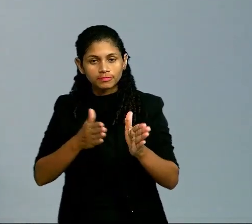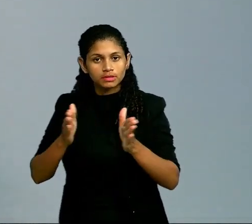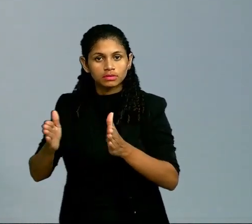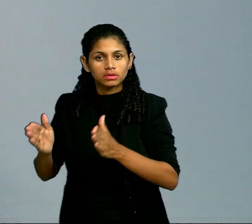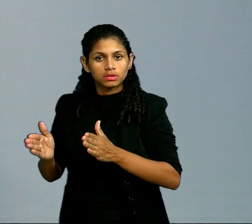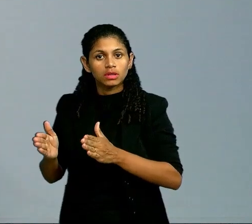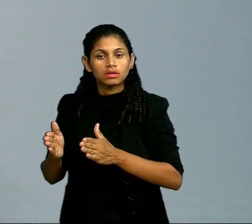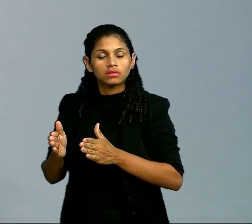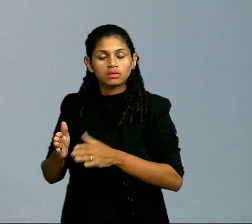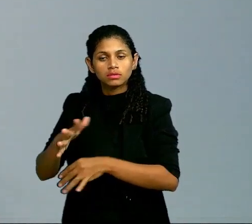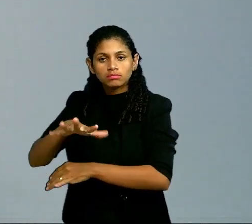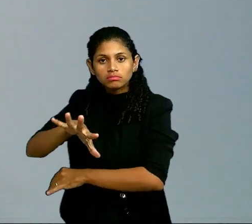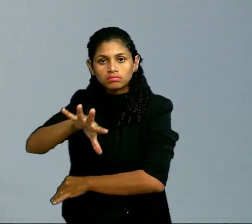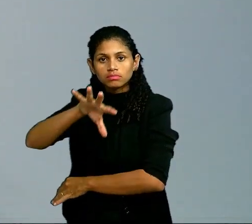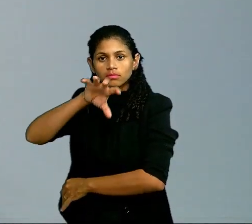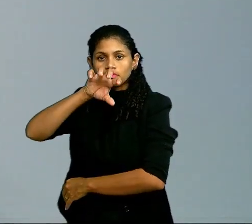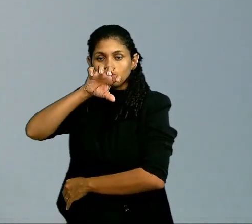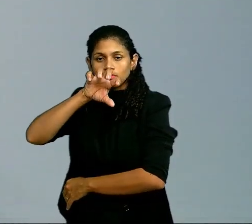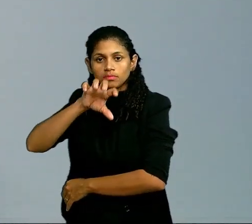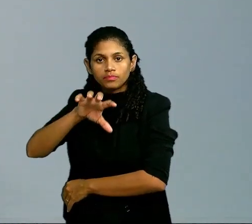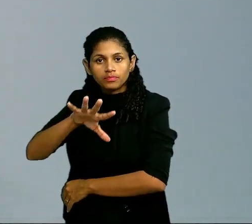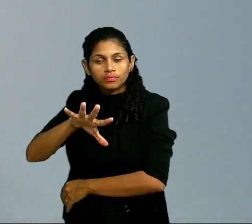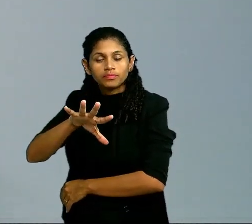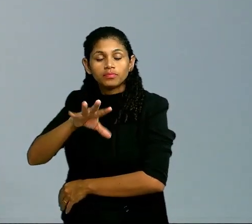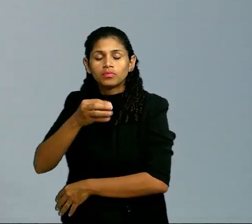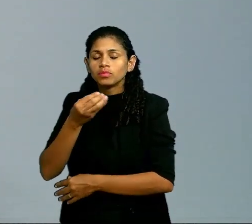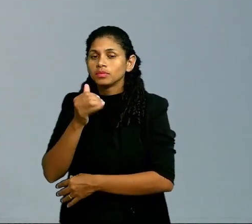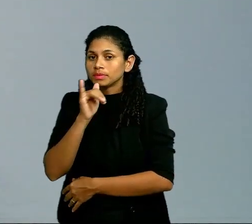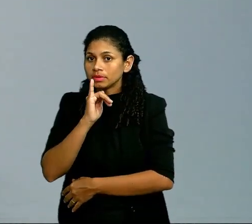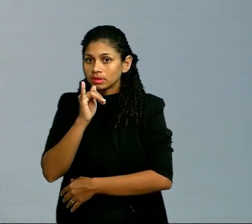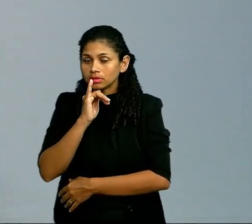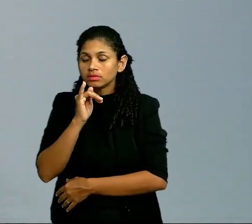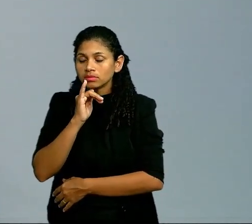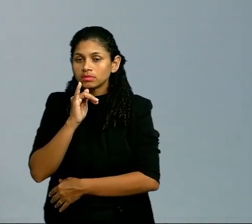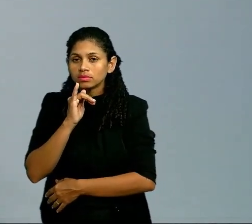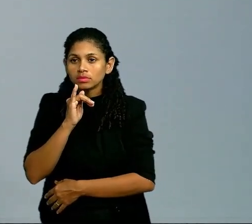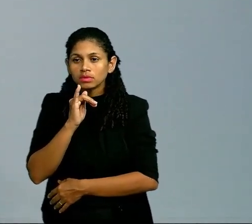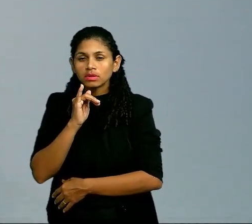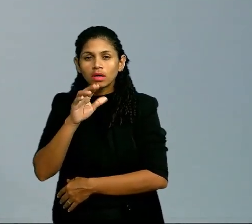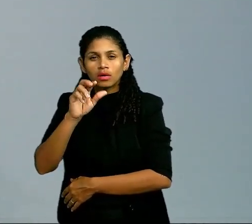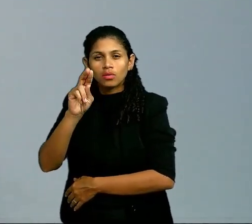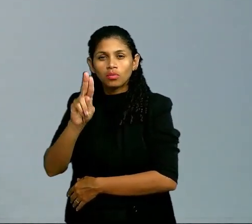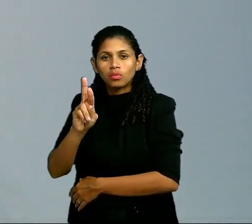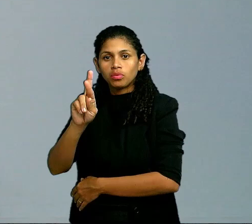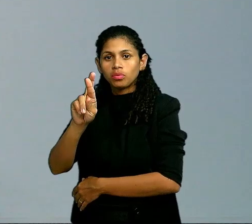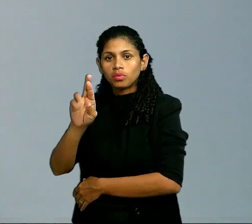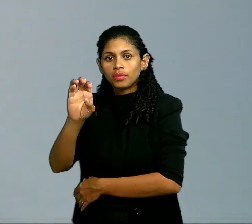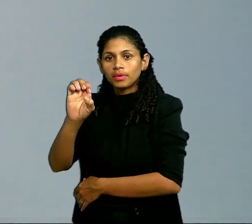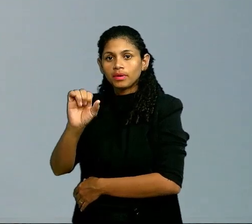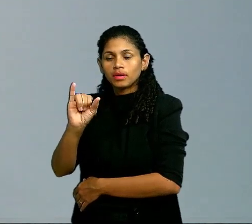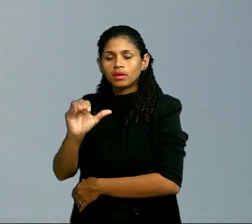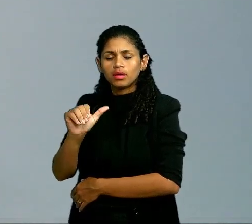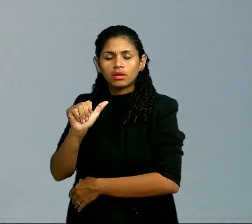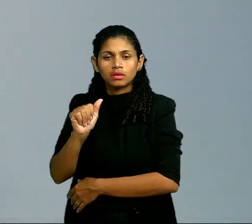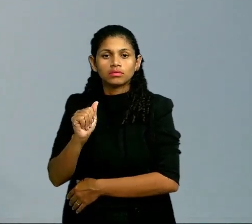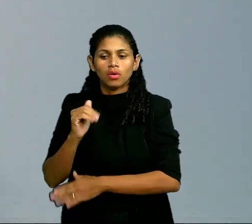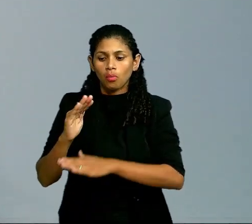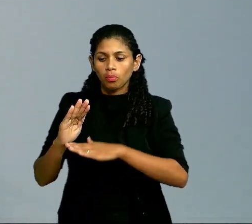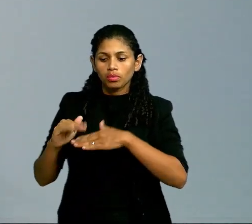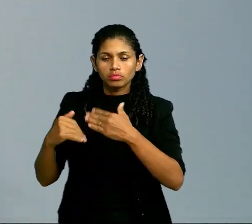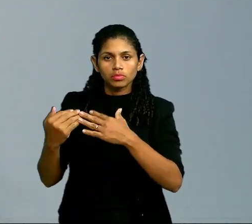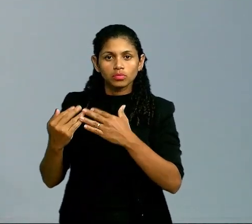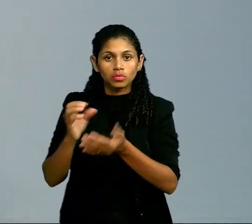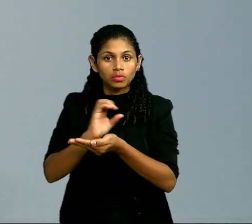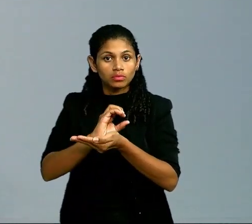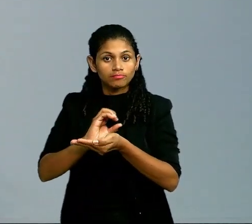respiração. Como a síntese da ureia, que é um produto inorgânico que foi obtido a partir de um produto orgânico,